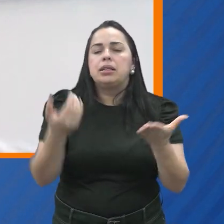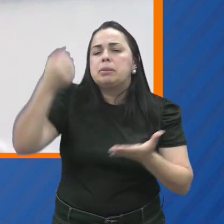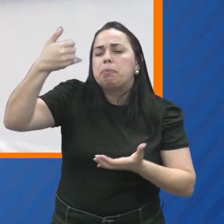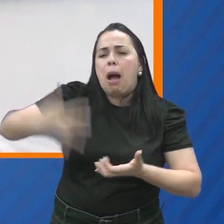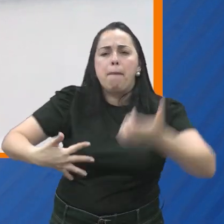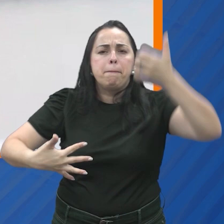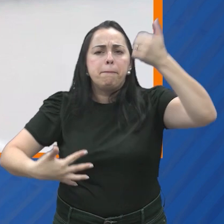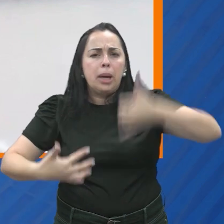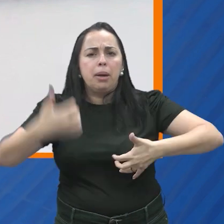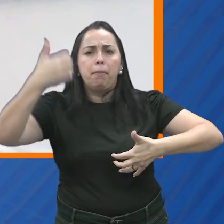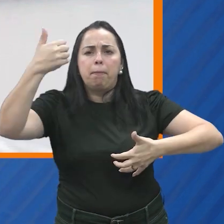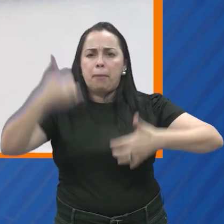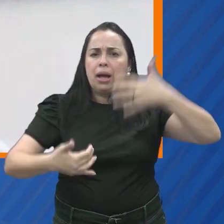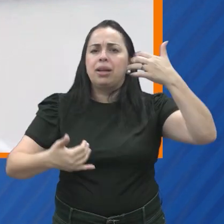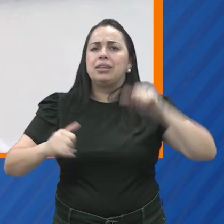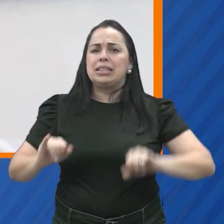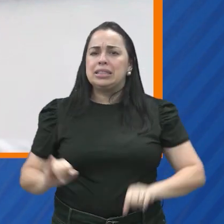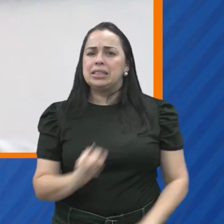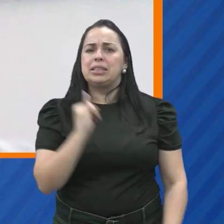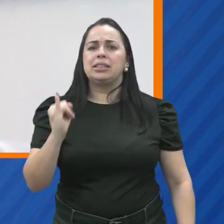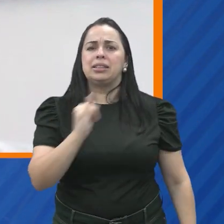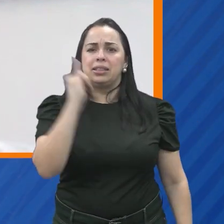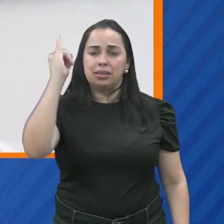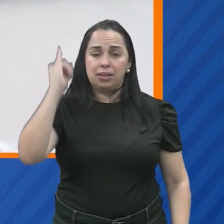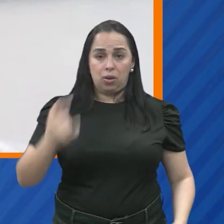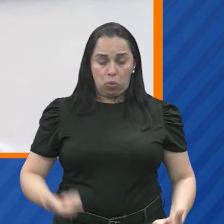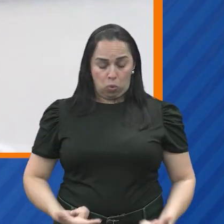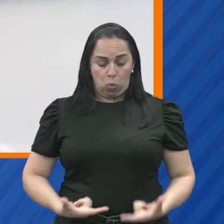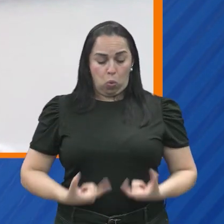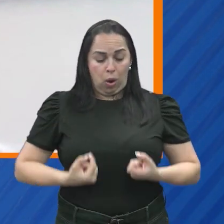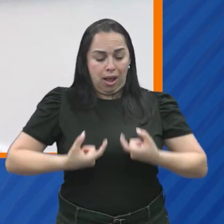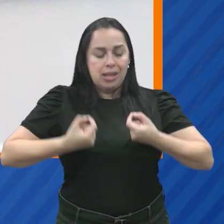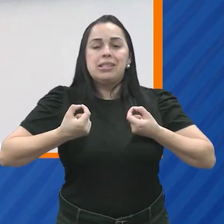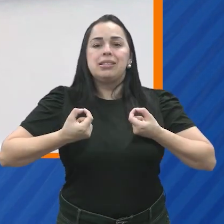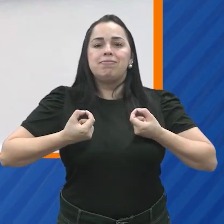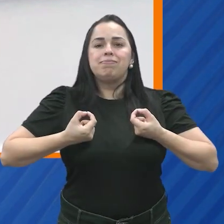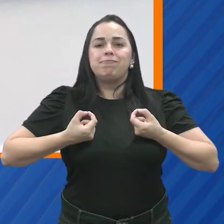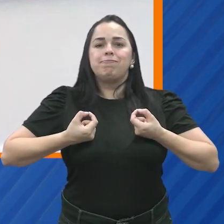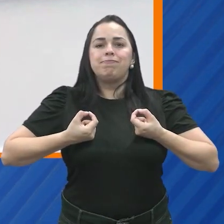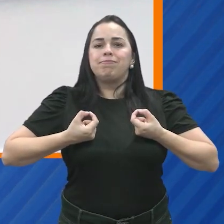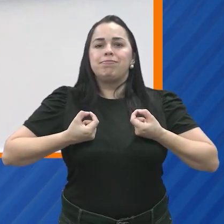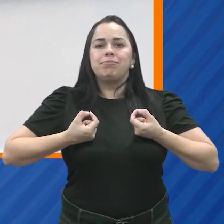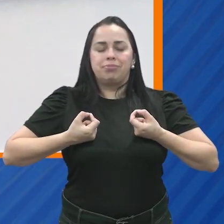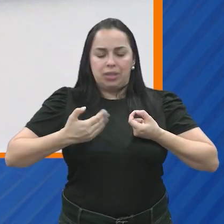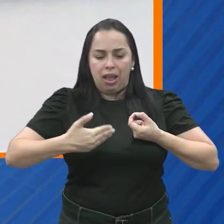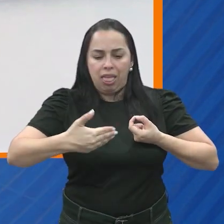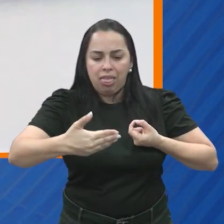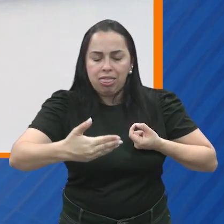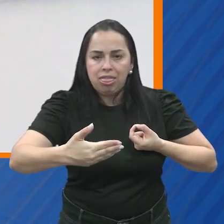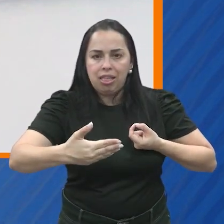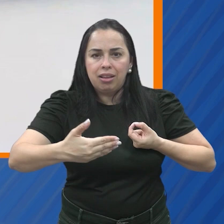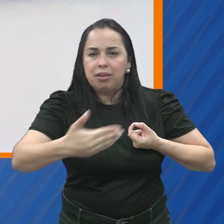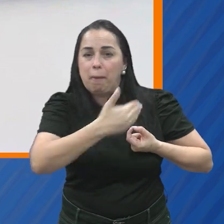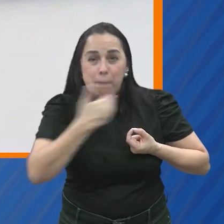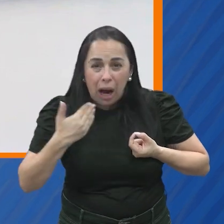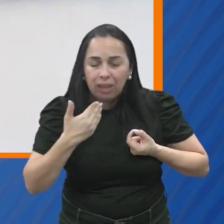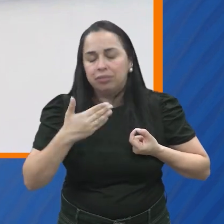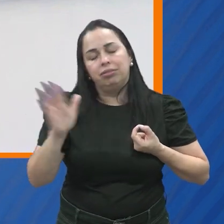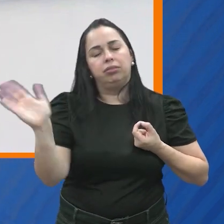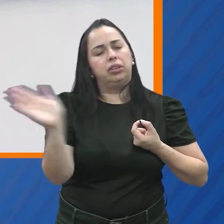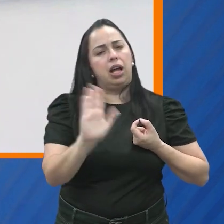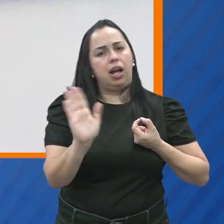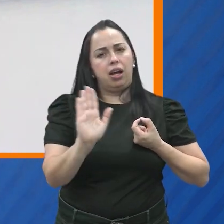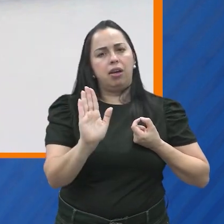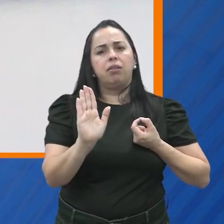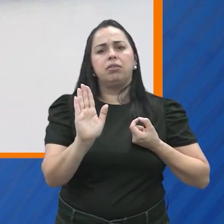pessoas algumas coisas que são muito importantes. Uma é que câncer não é um diagnóstico de câncer, não é uma sentença